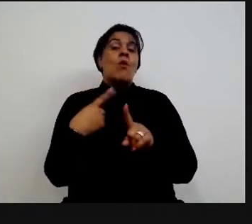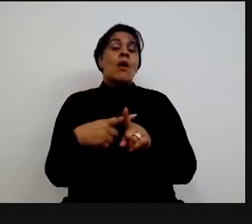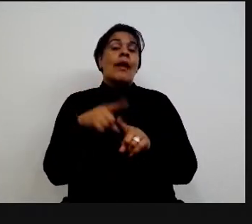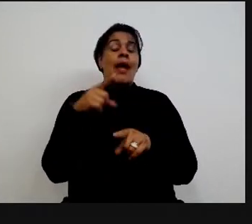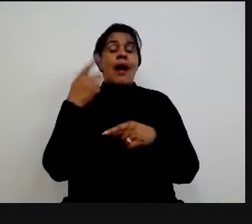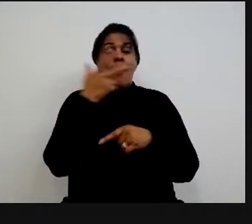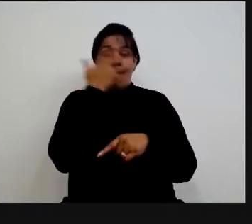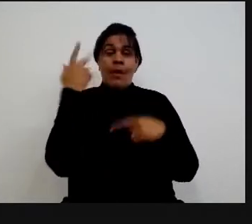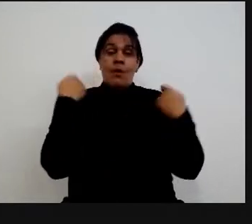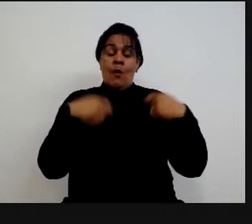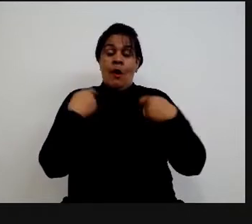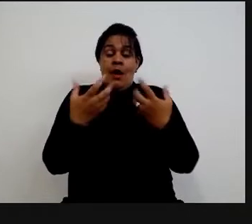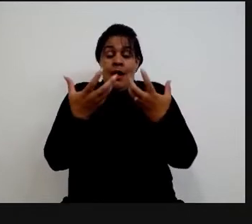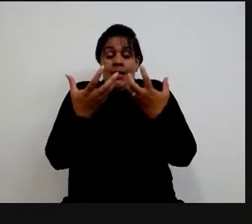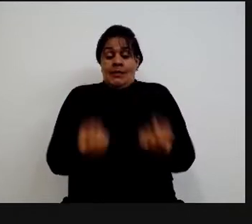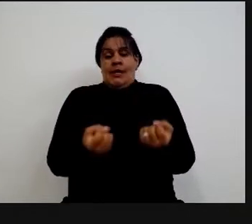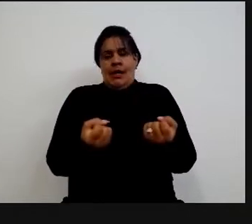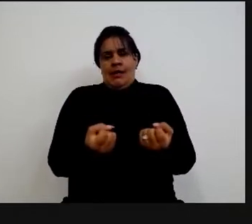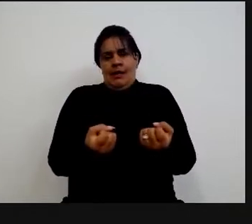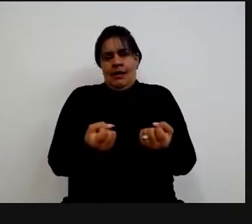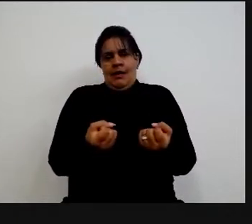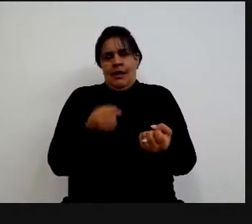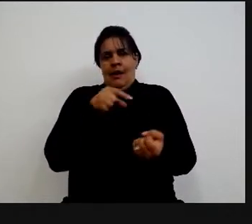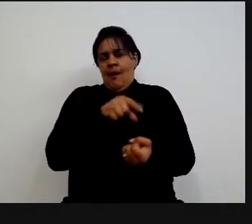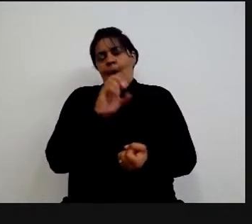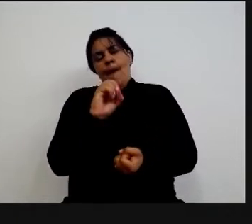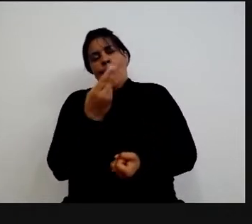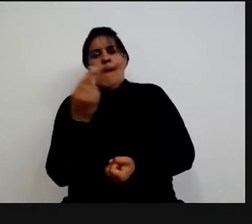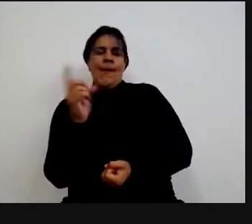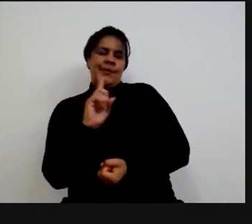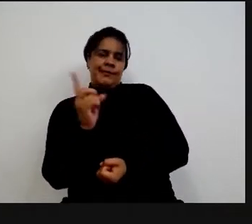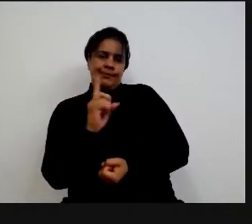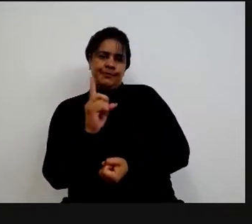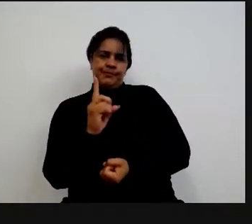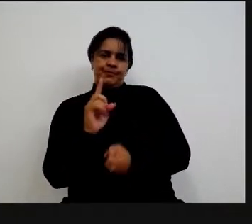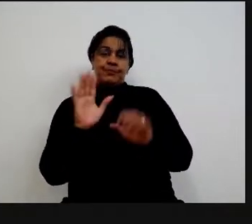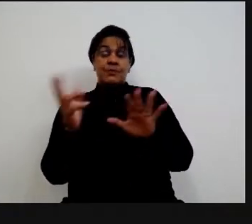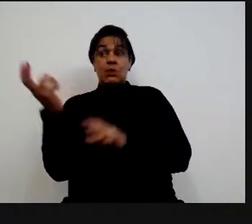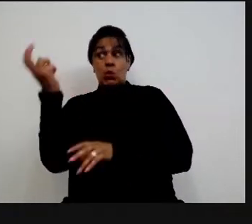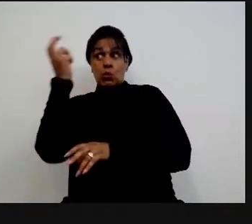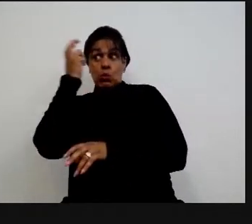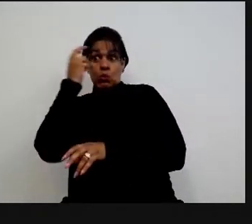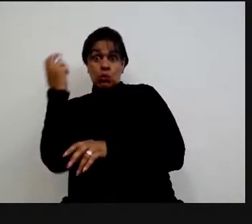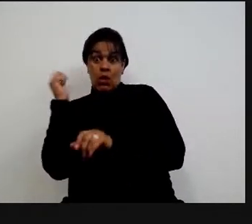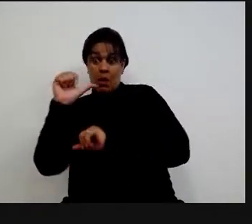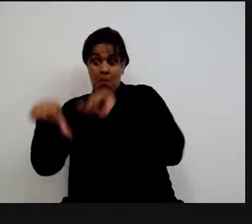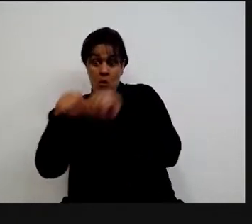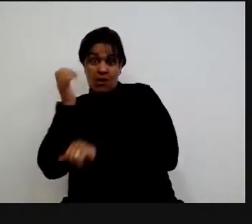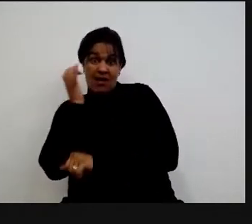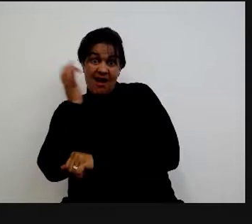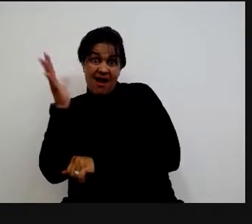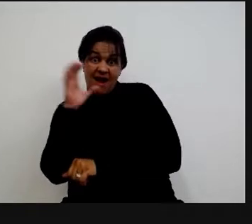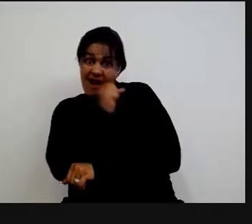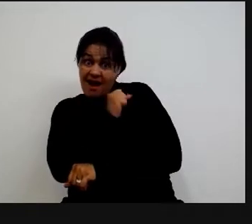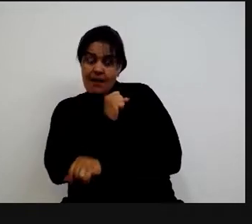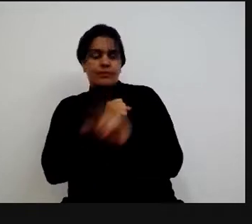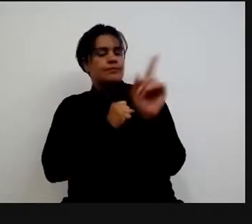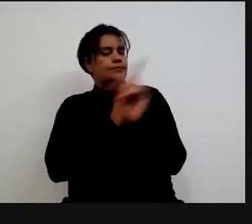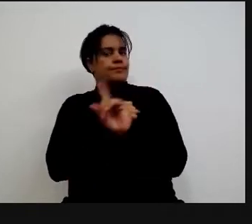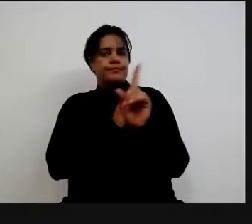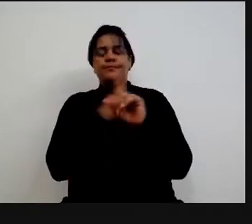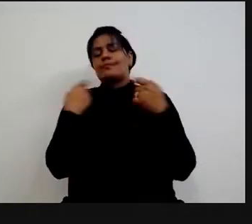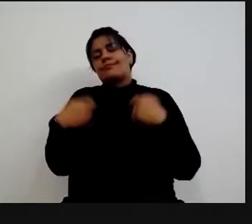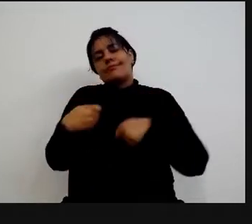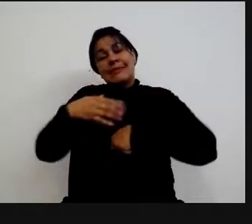por aceitação desse processo ou não. E, para mudar a cultura, você não muda assim. Você precisa de um tempo, você precisa de aceitação,